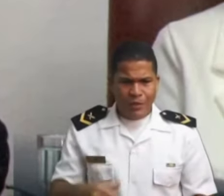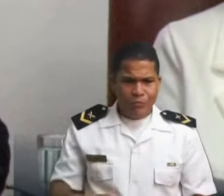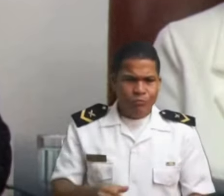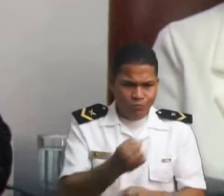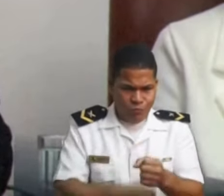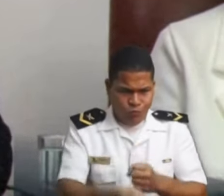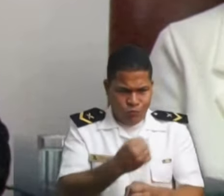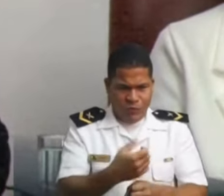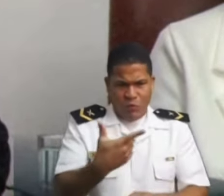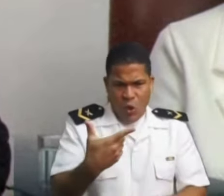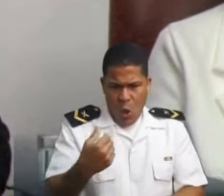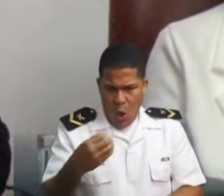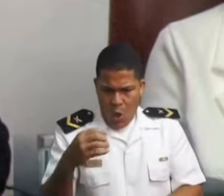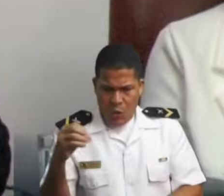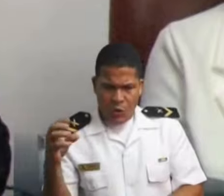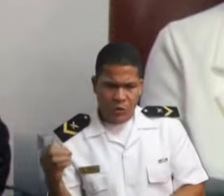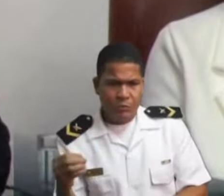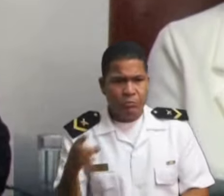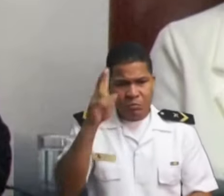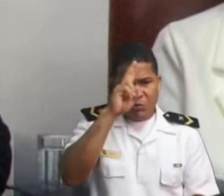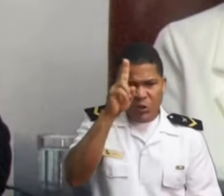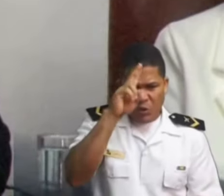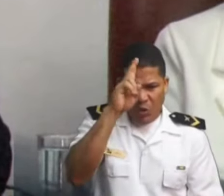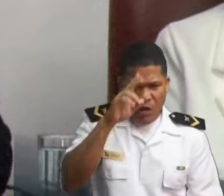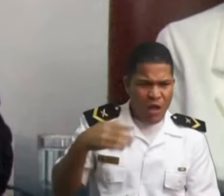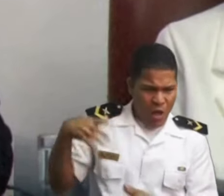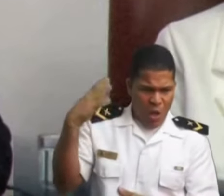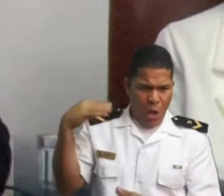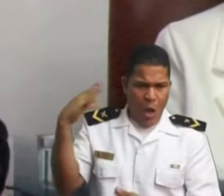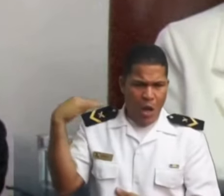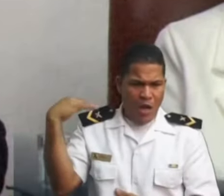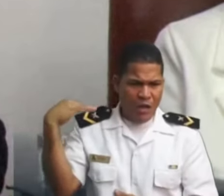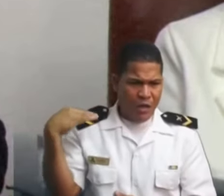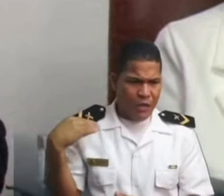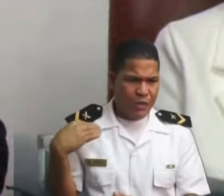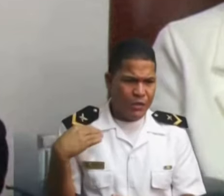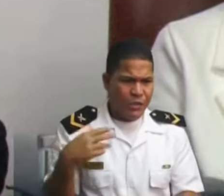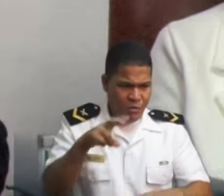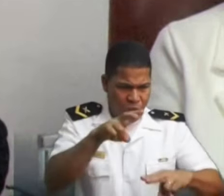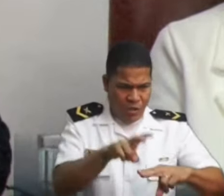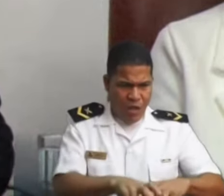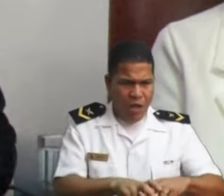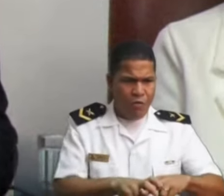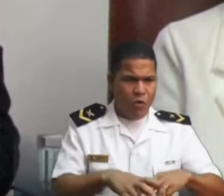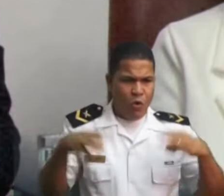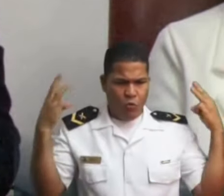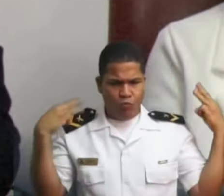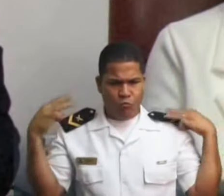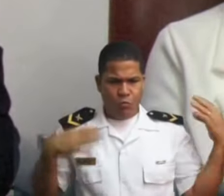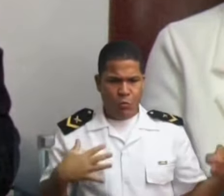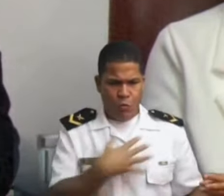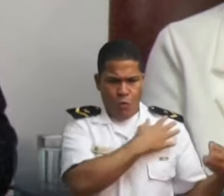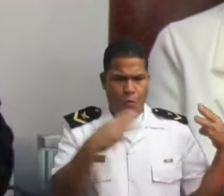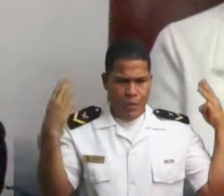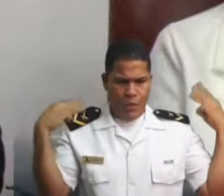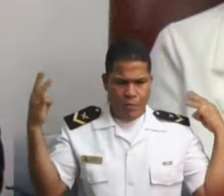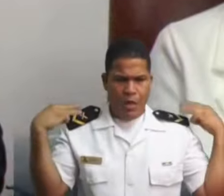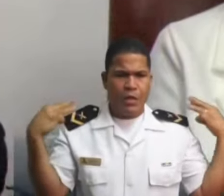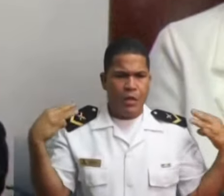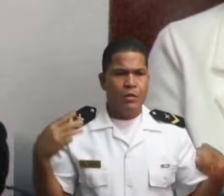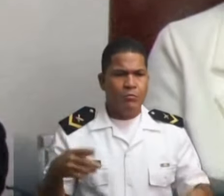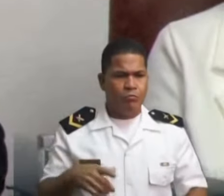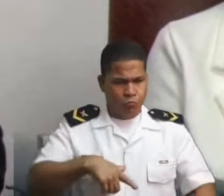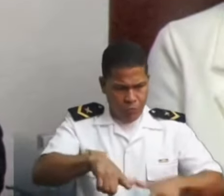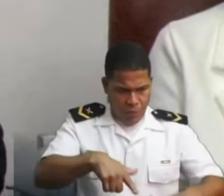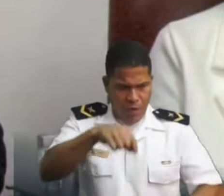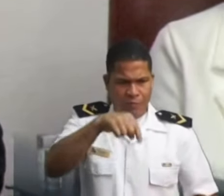quais este lugar foi ocupado pelos ministros e comandantes da Marinha em pleno exercício do cargo. E